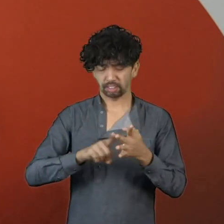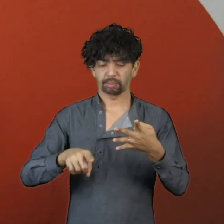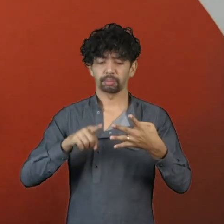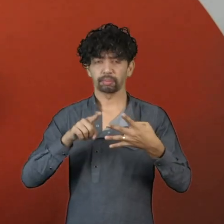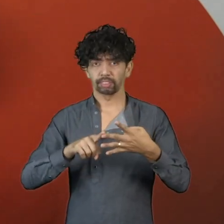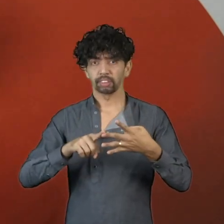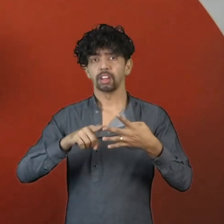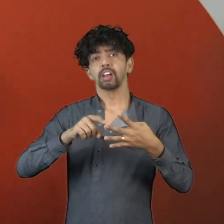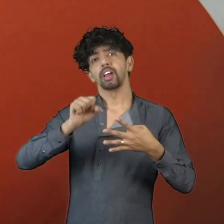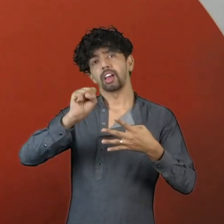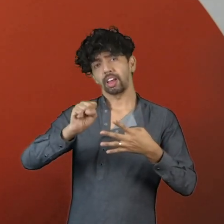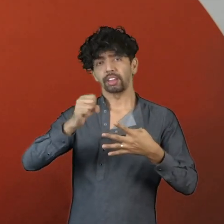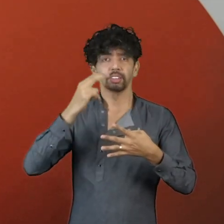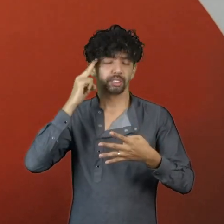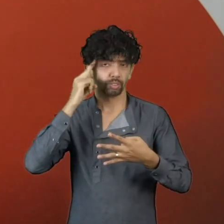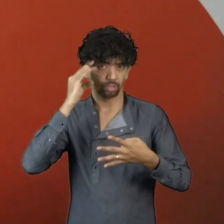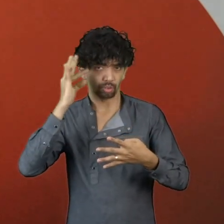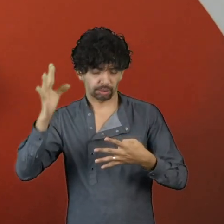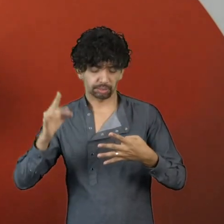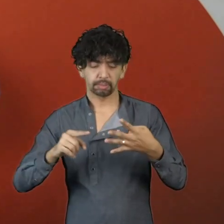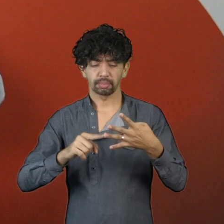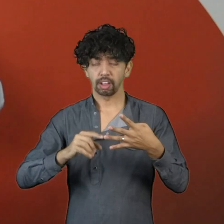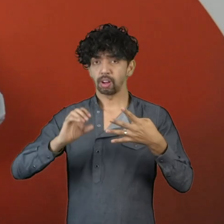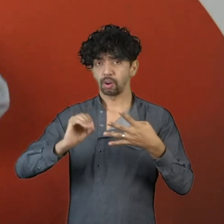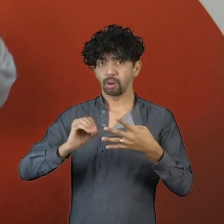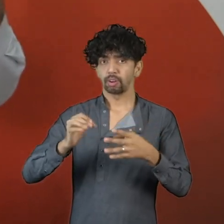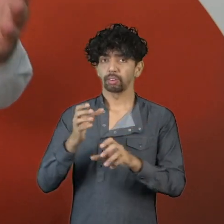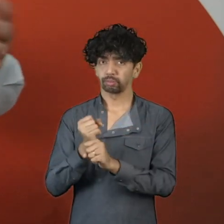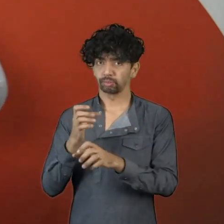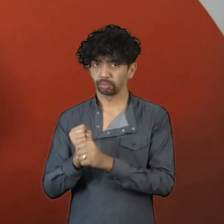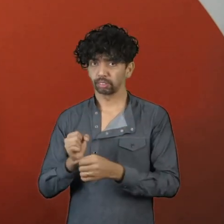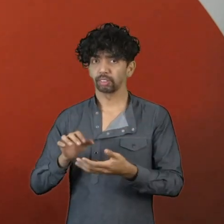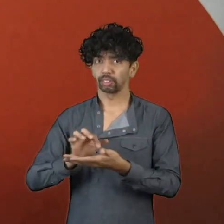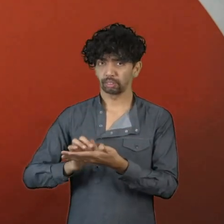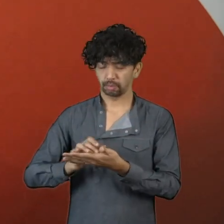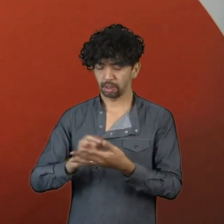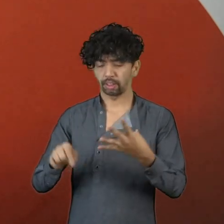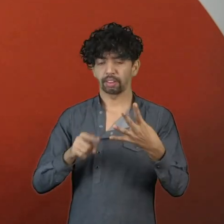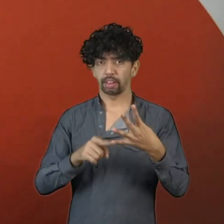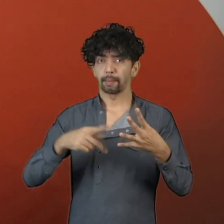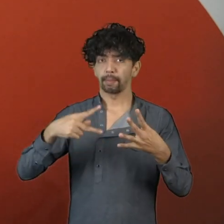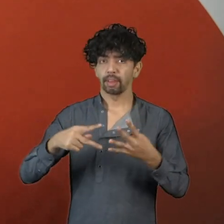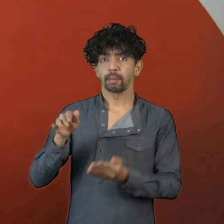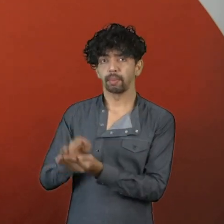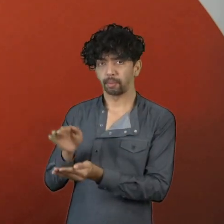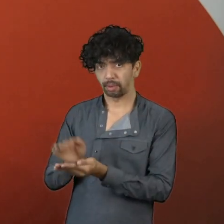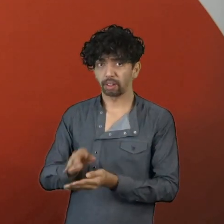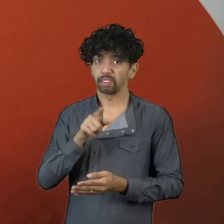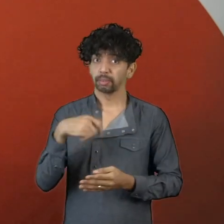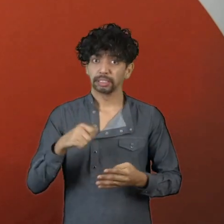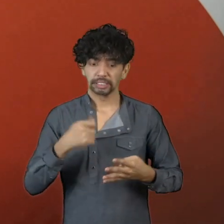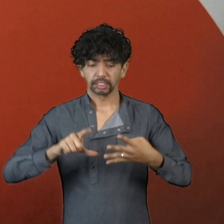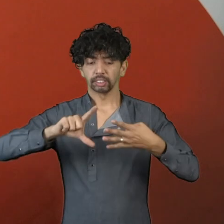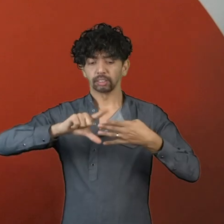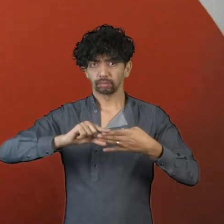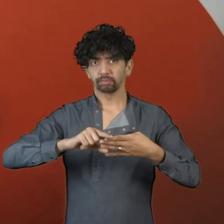O diagnosticar, porque eu consegui reduzir 20, 30, 40, 50% nessa pandemia. Mantenha